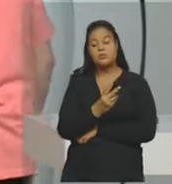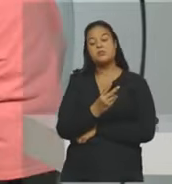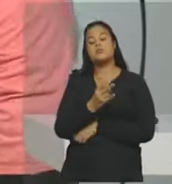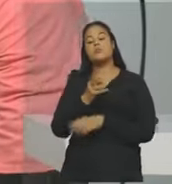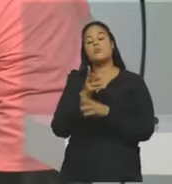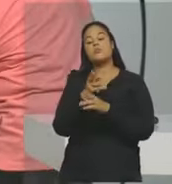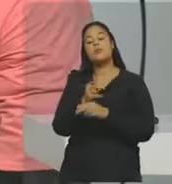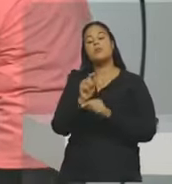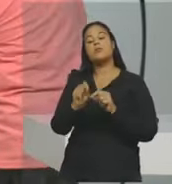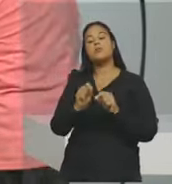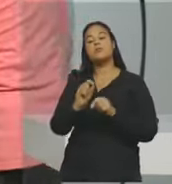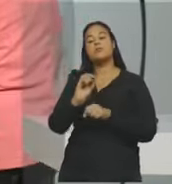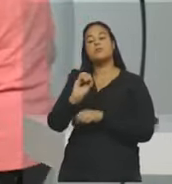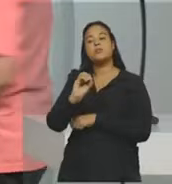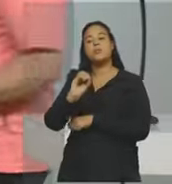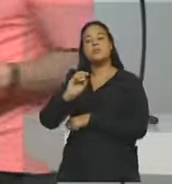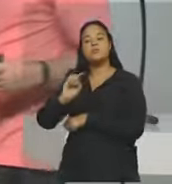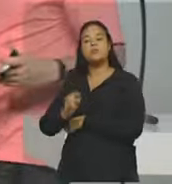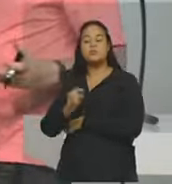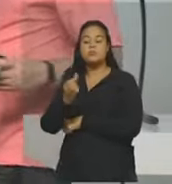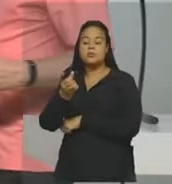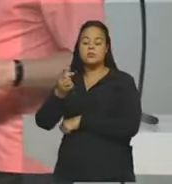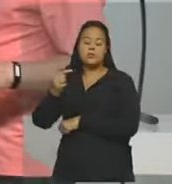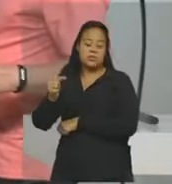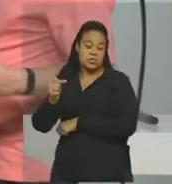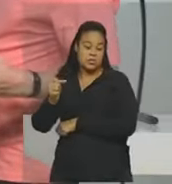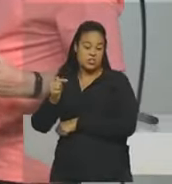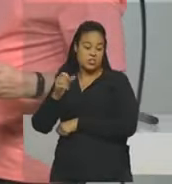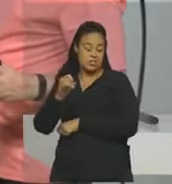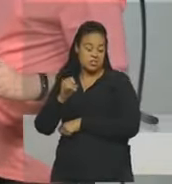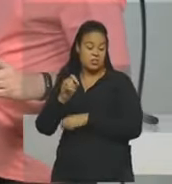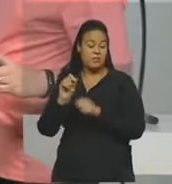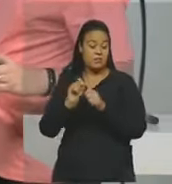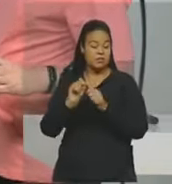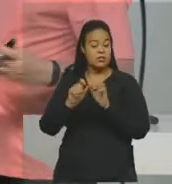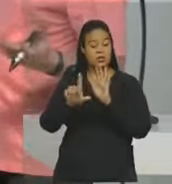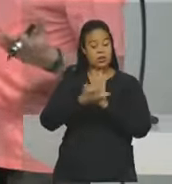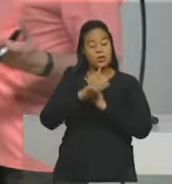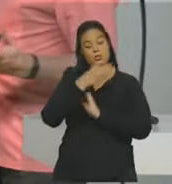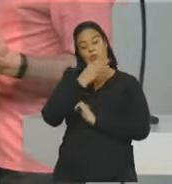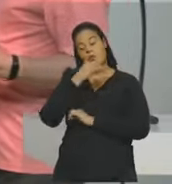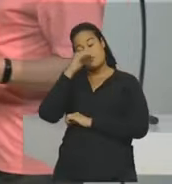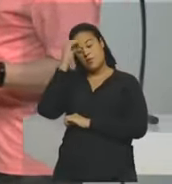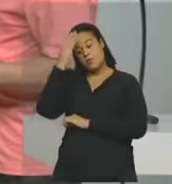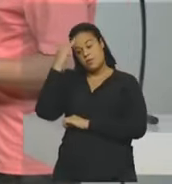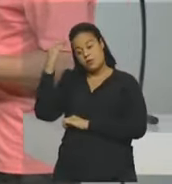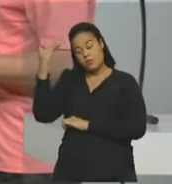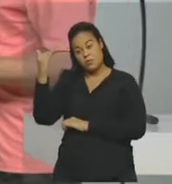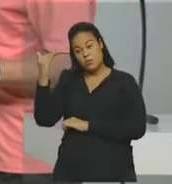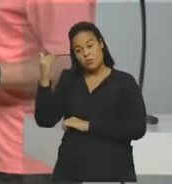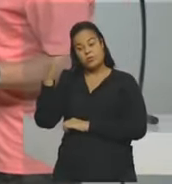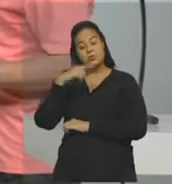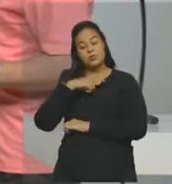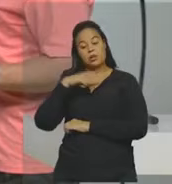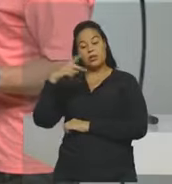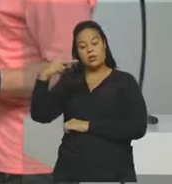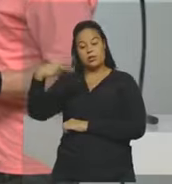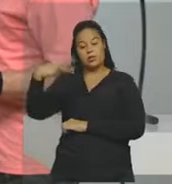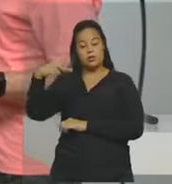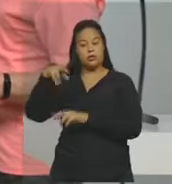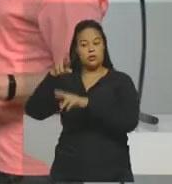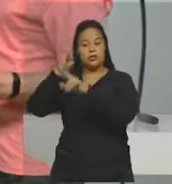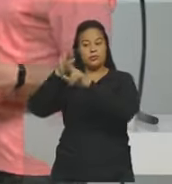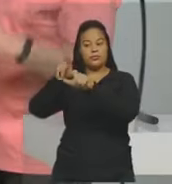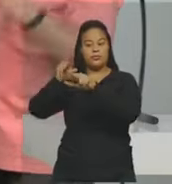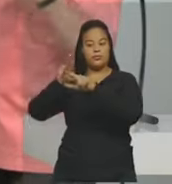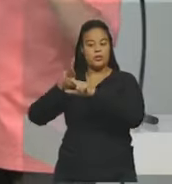0,67. Né? Se eu fizer aqui a lei de Kirchhoff, eu vou ver que uma corrente é o dobro da outra. Né? 0,67